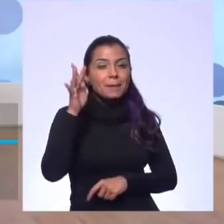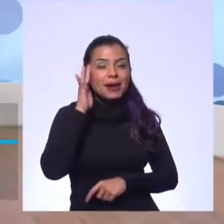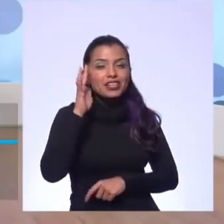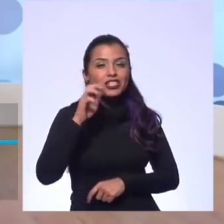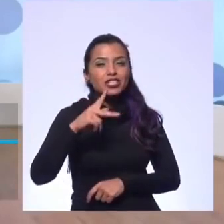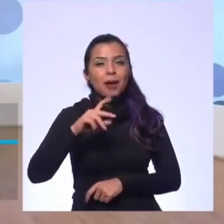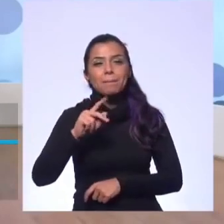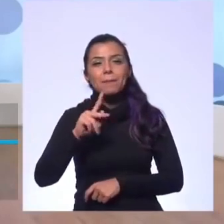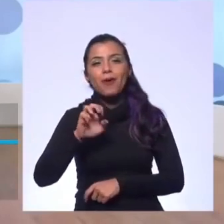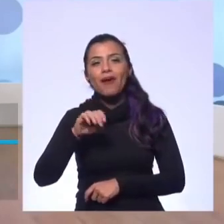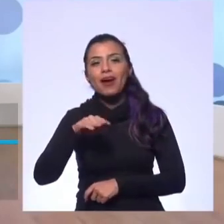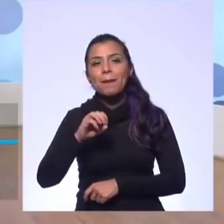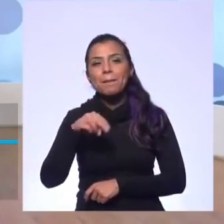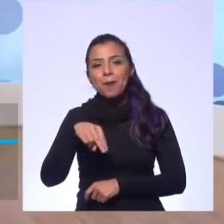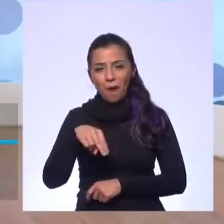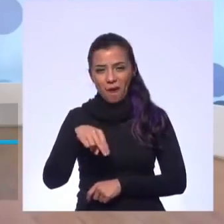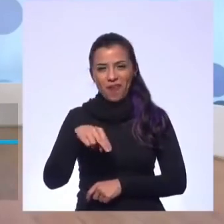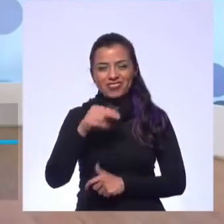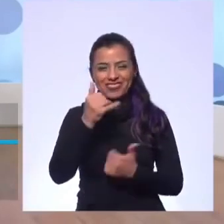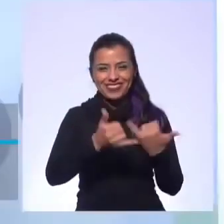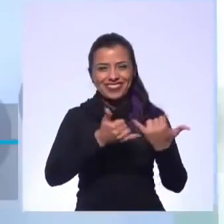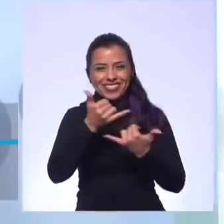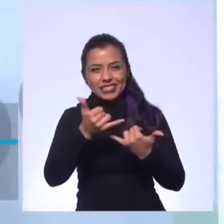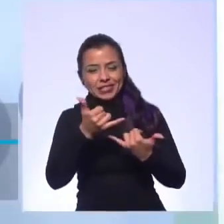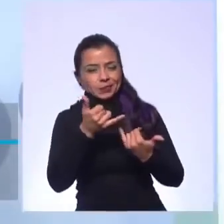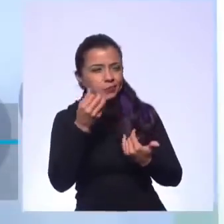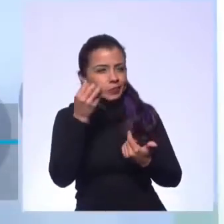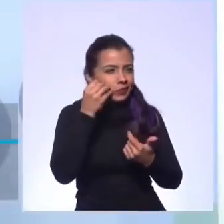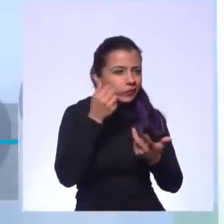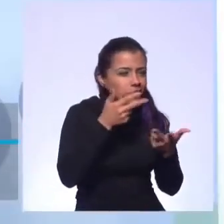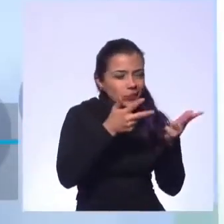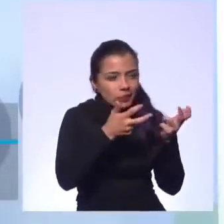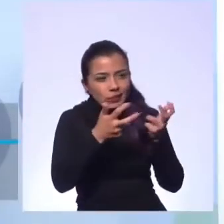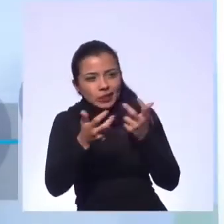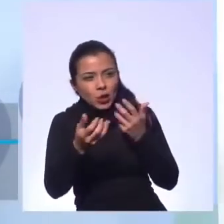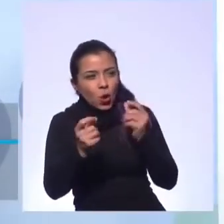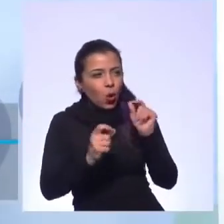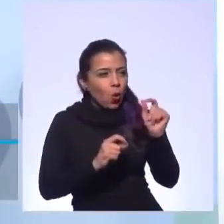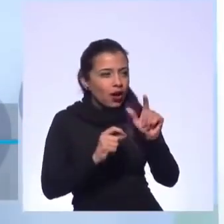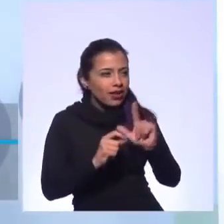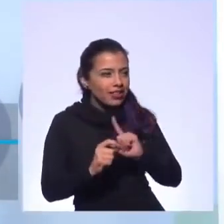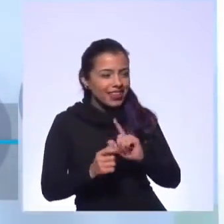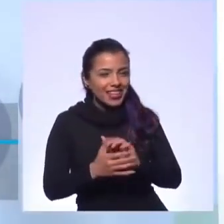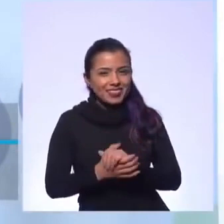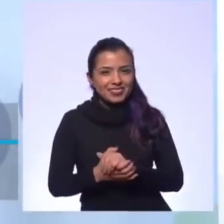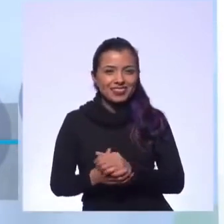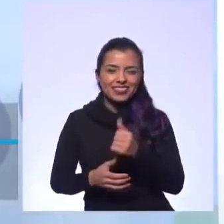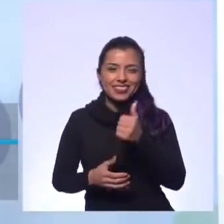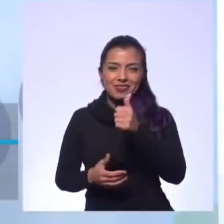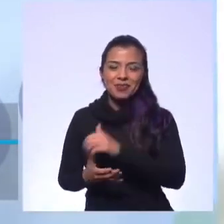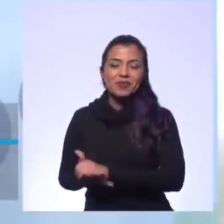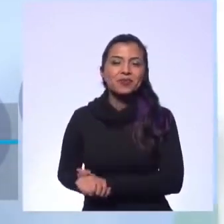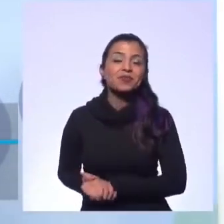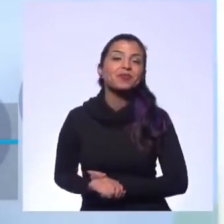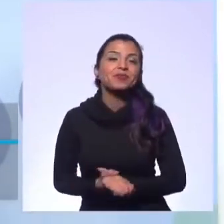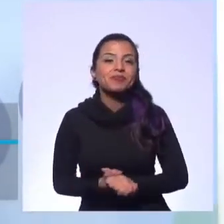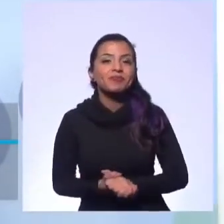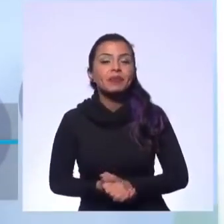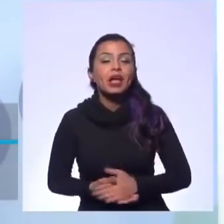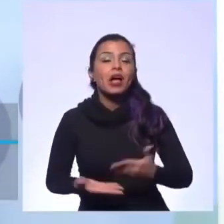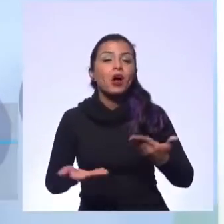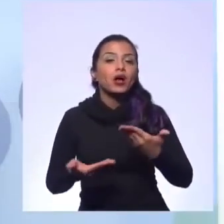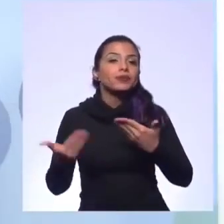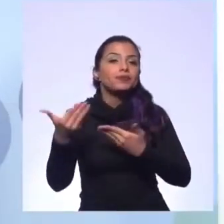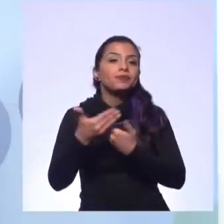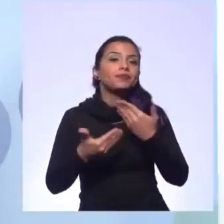você tá meio turva a imagem, você tentar adivinhar ali só pela imagem que tem, tá? Mas vamos lá, vamos trabalhar com o que a gente tem. Vamos ver na tela então